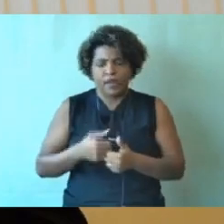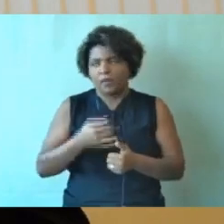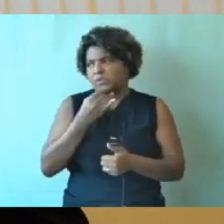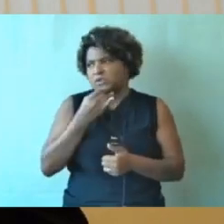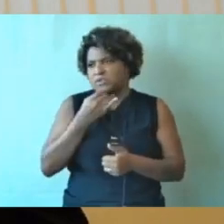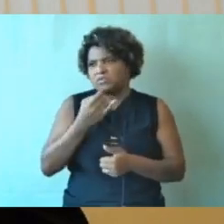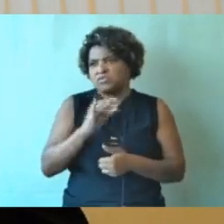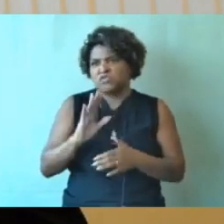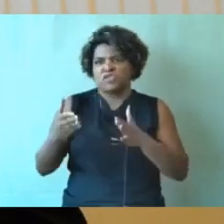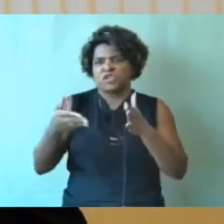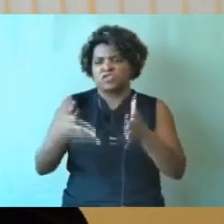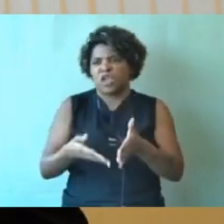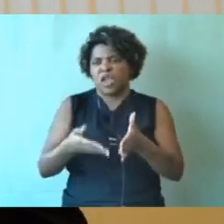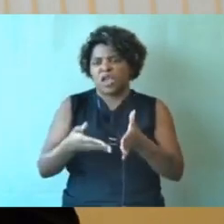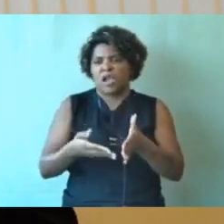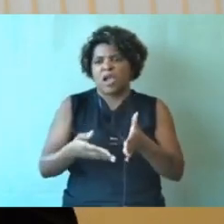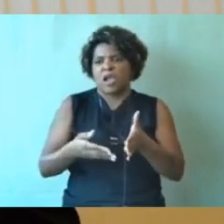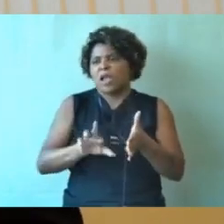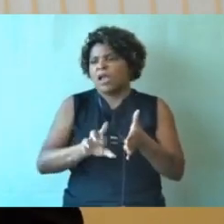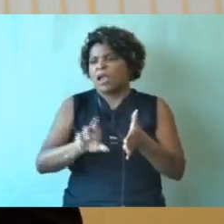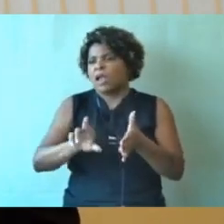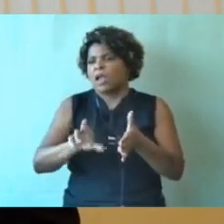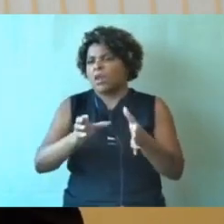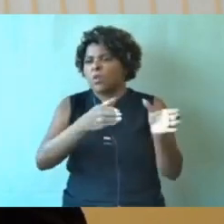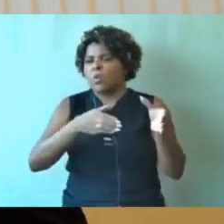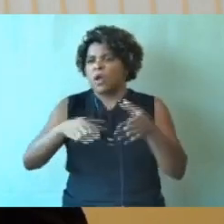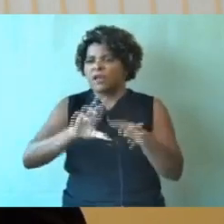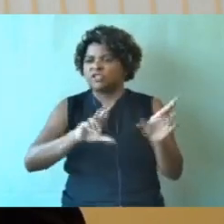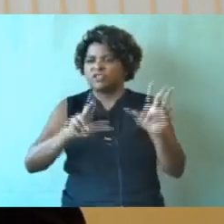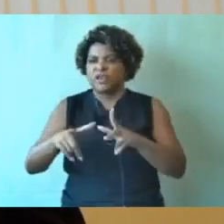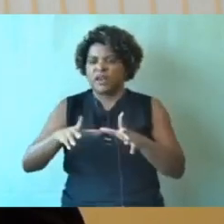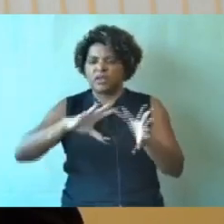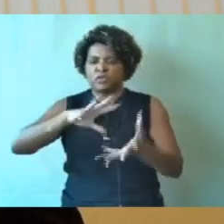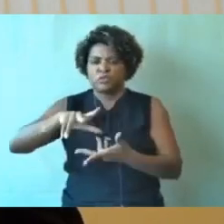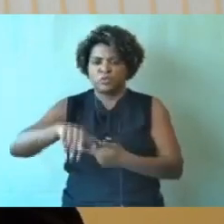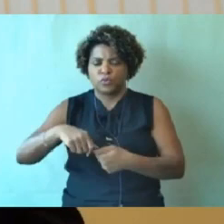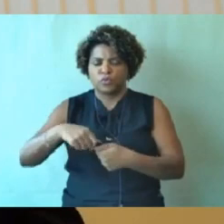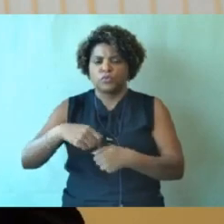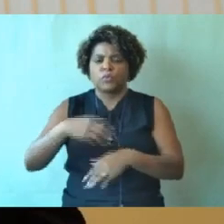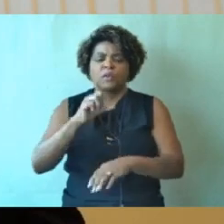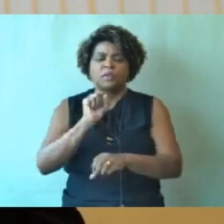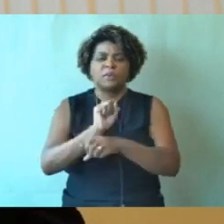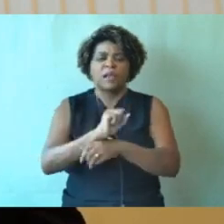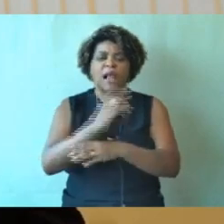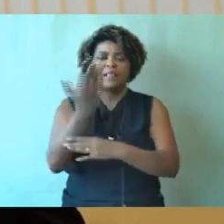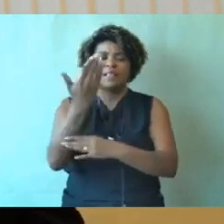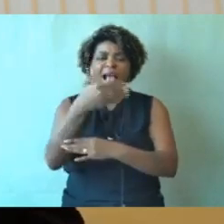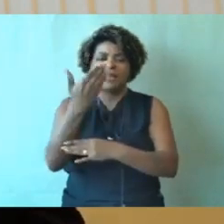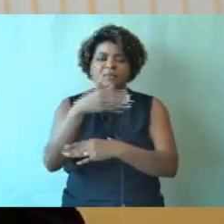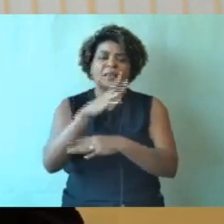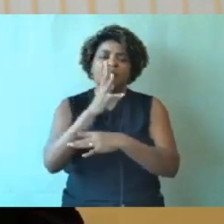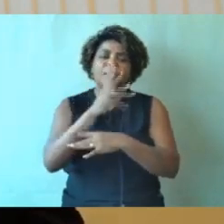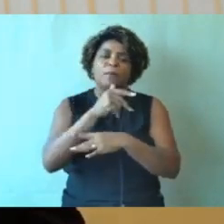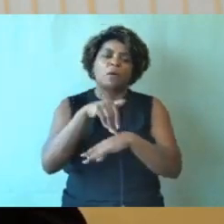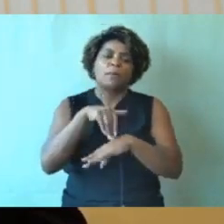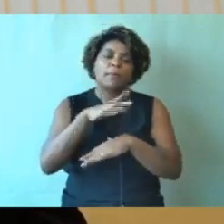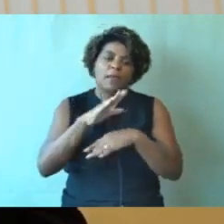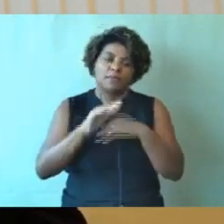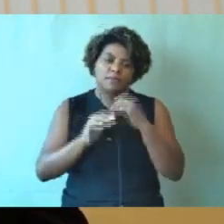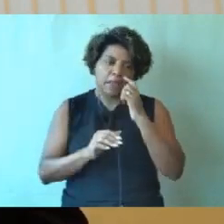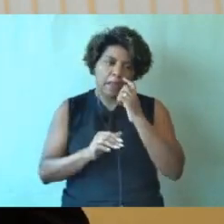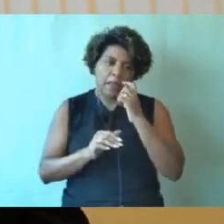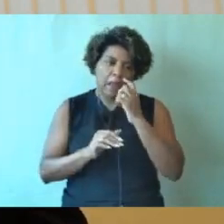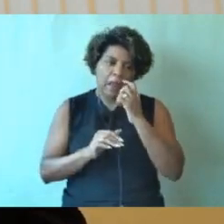você demora muito mais que o transporte público. Então, tem que ter, e no país, isso vem sendo ao contrário. Está tirando, privilegiando o